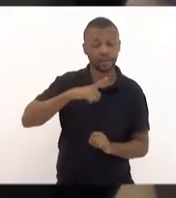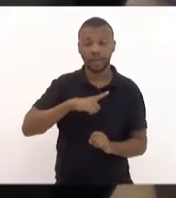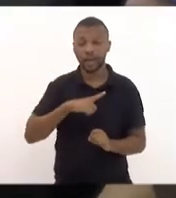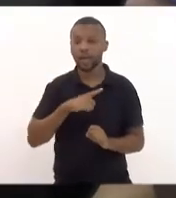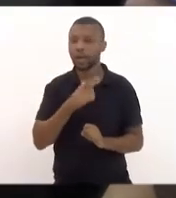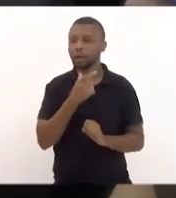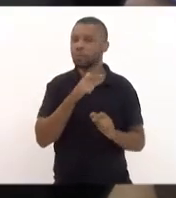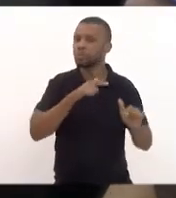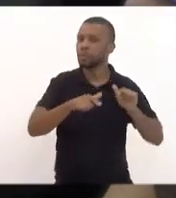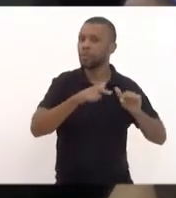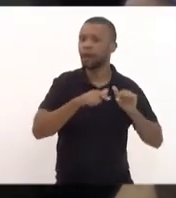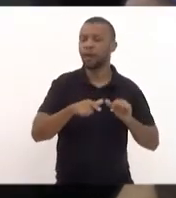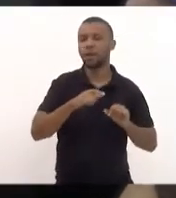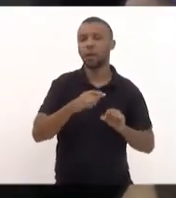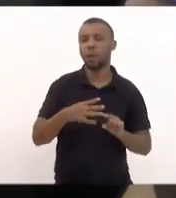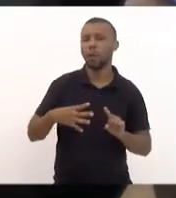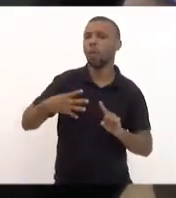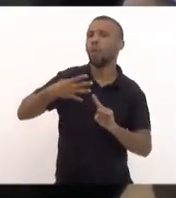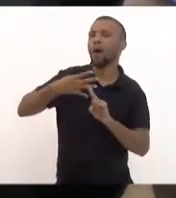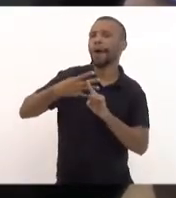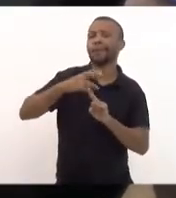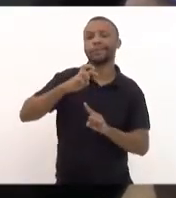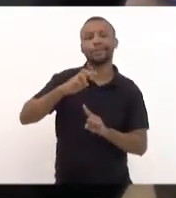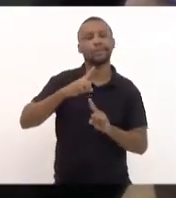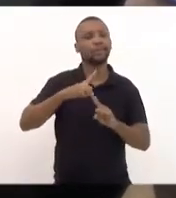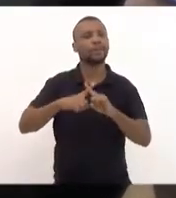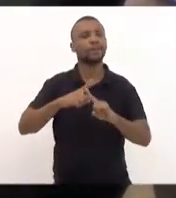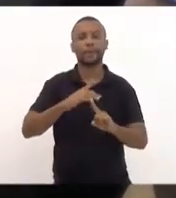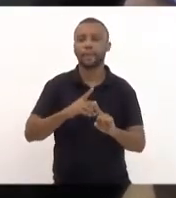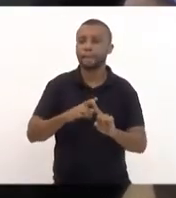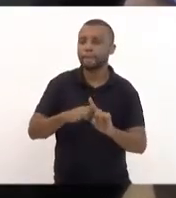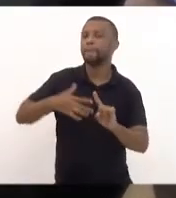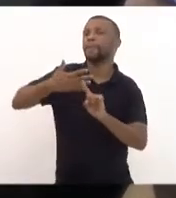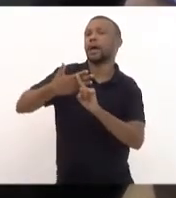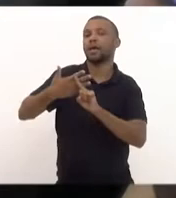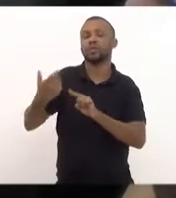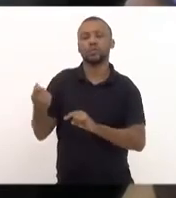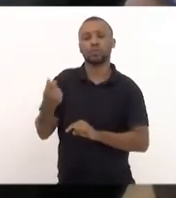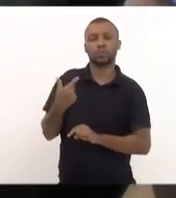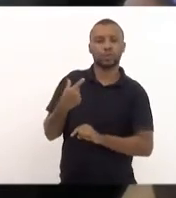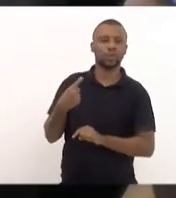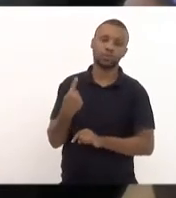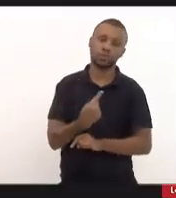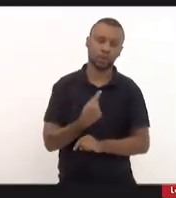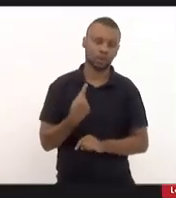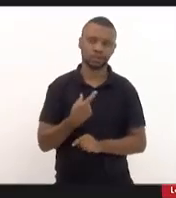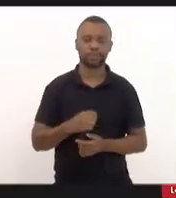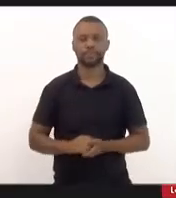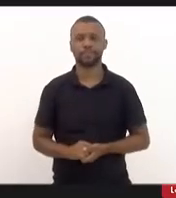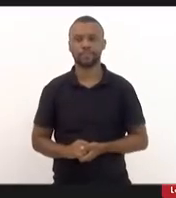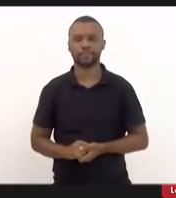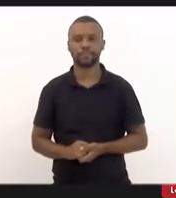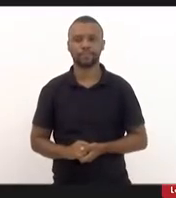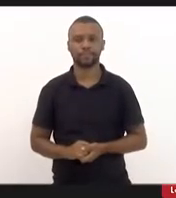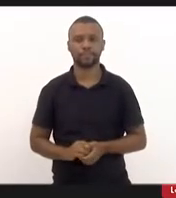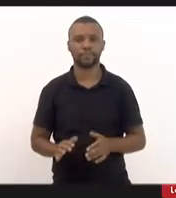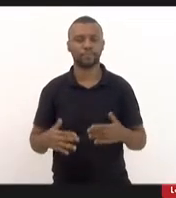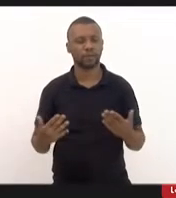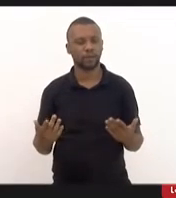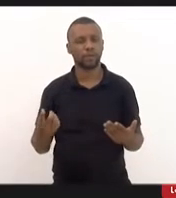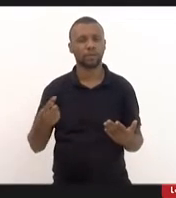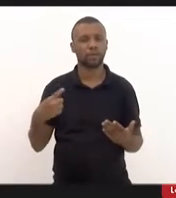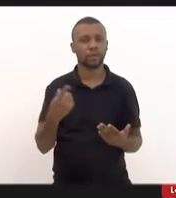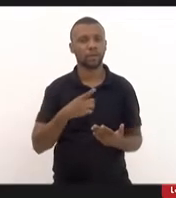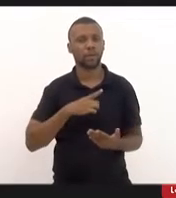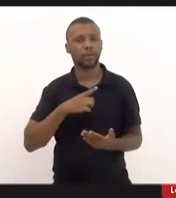que é quatro vezes maior que o nosso. Pode, por favor. Isso aí é, quer dizer, nós somos